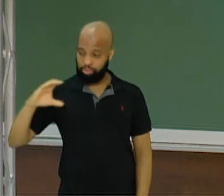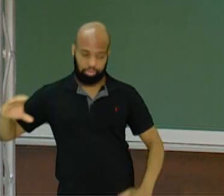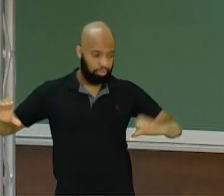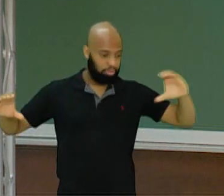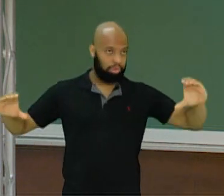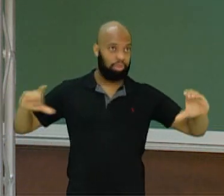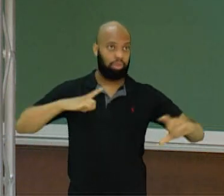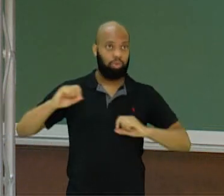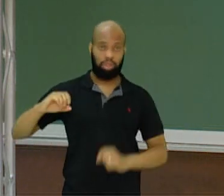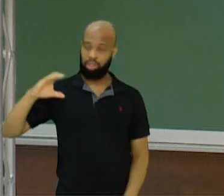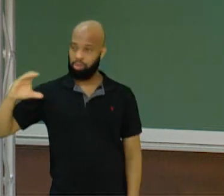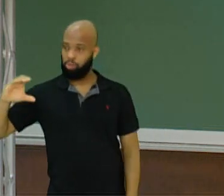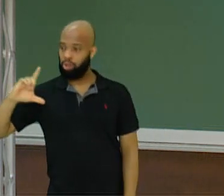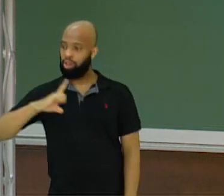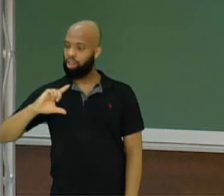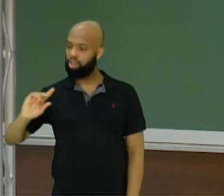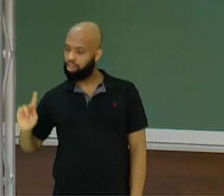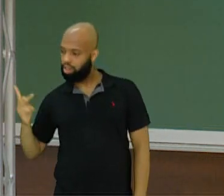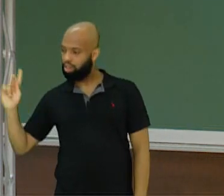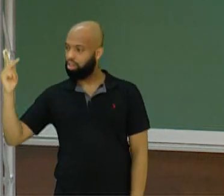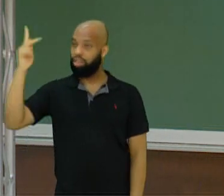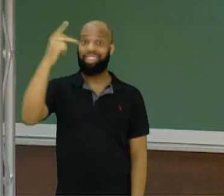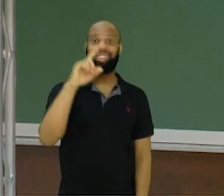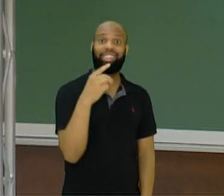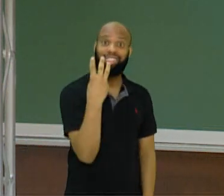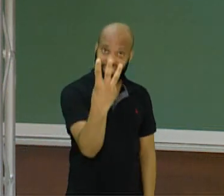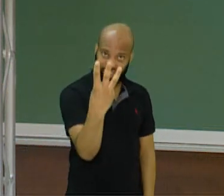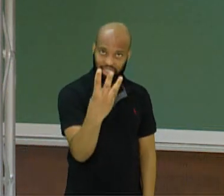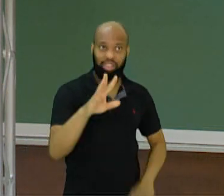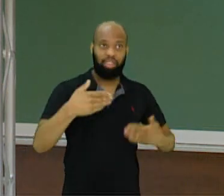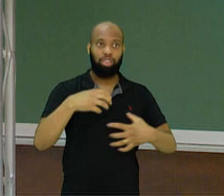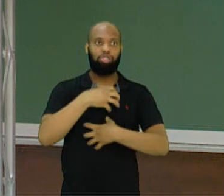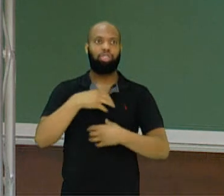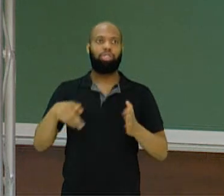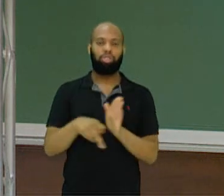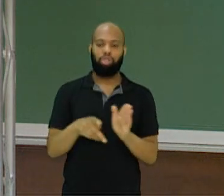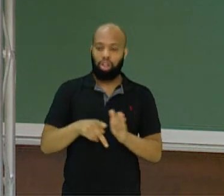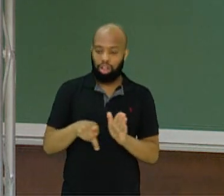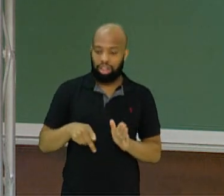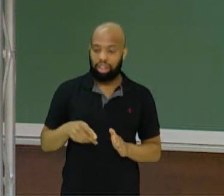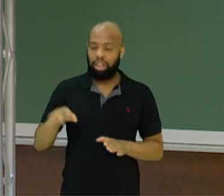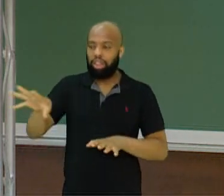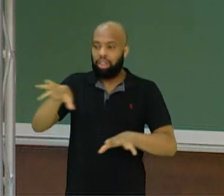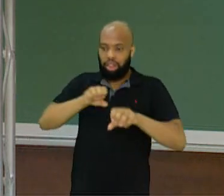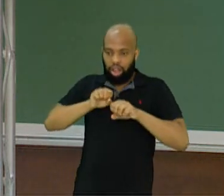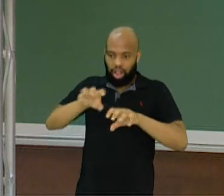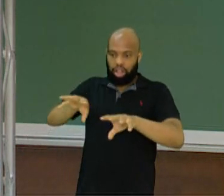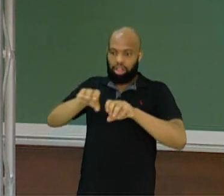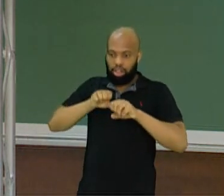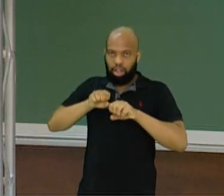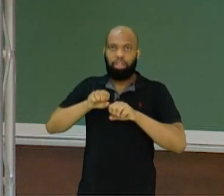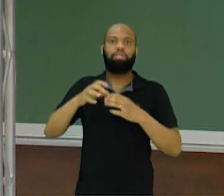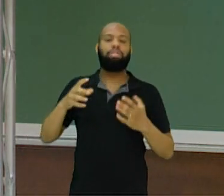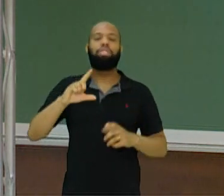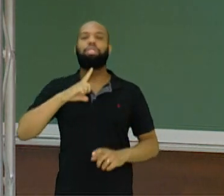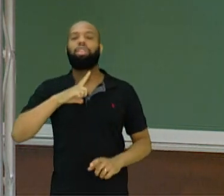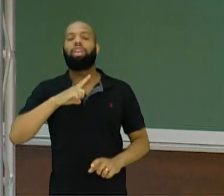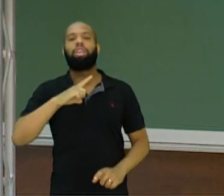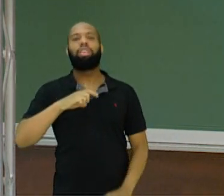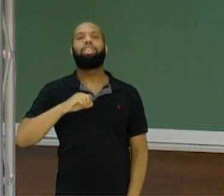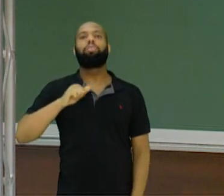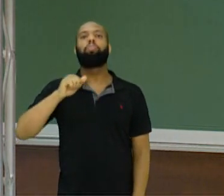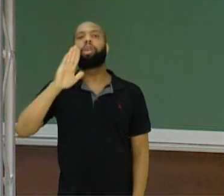ligado com 3 átomos de hidrogênio. Na eletronegatividade, quem atrai mais o hidrogênio?